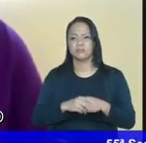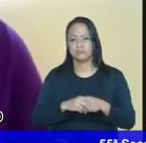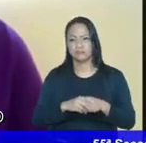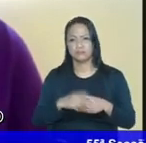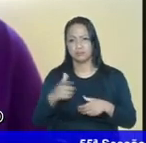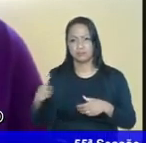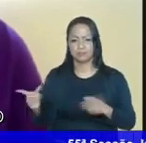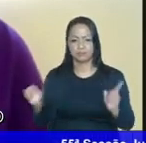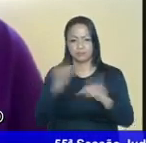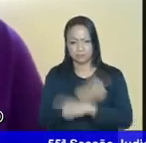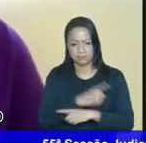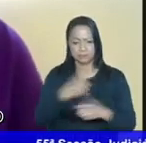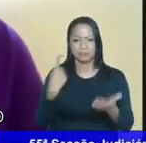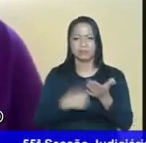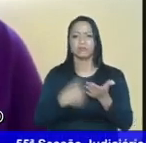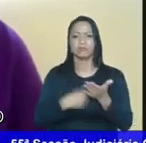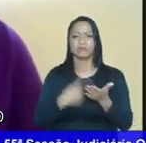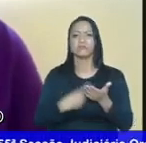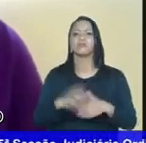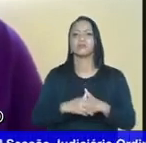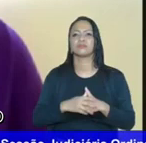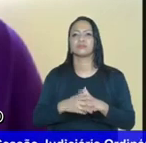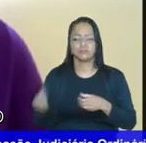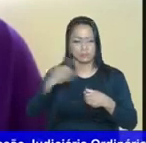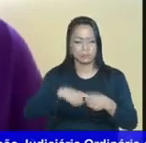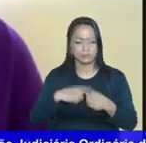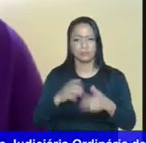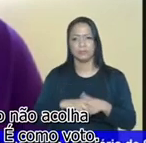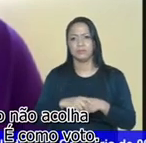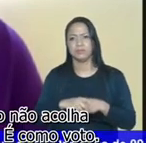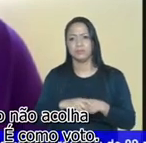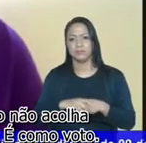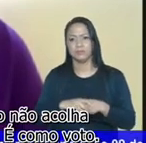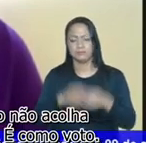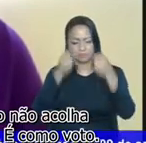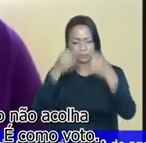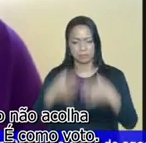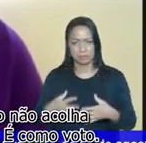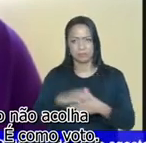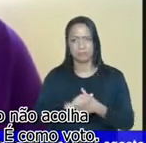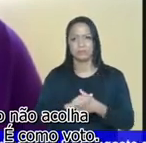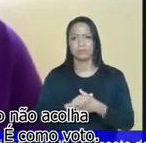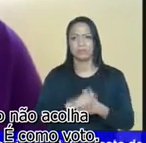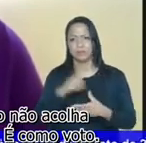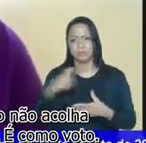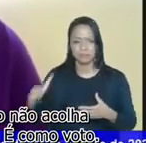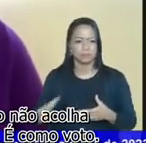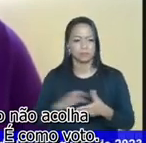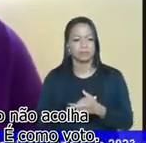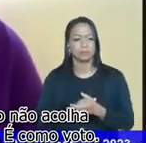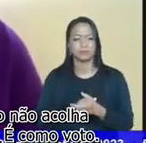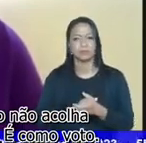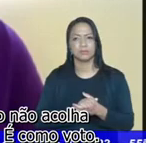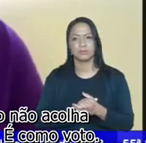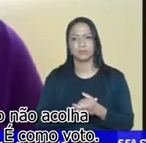forma, não há contradição no acórdão quanto ao montante a ser devolvido ao erário. Ante ao exposto, diante da inexistência de vício